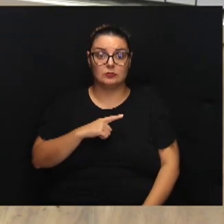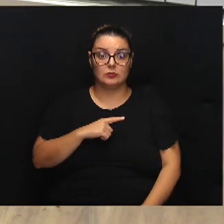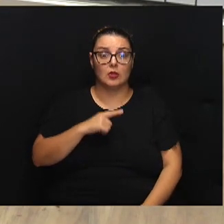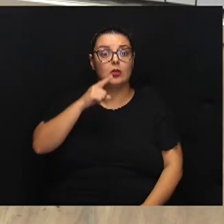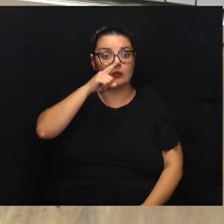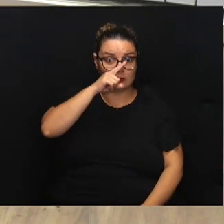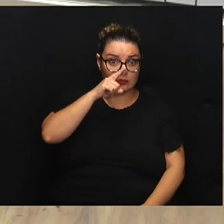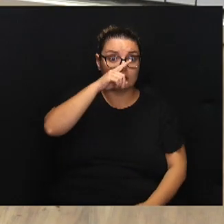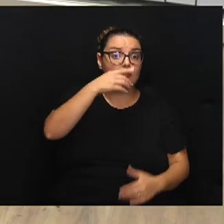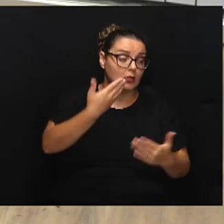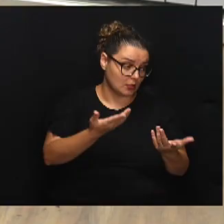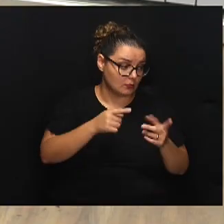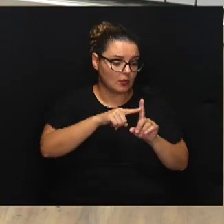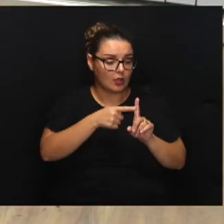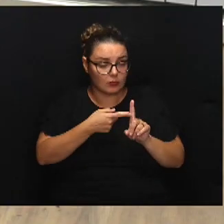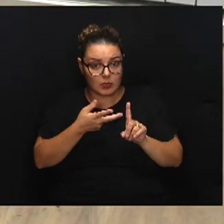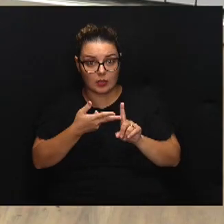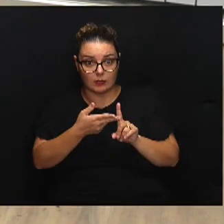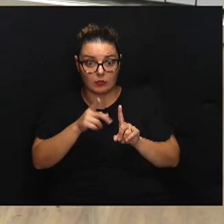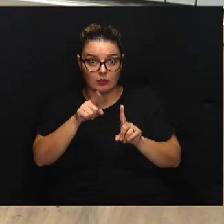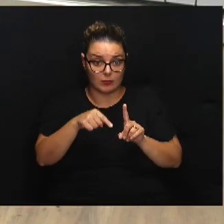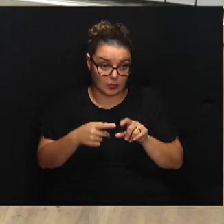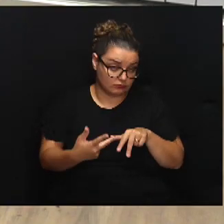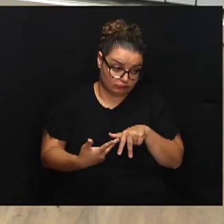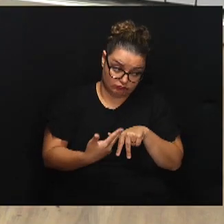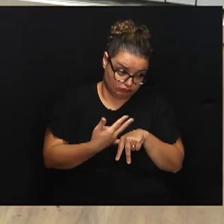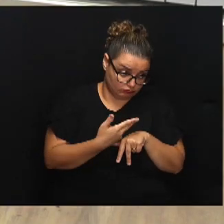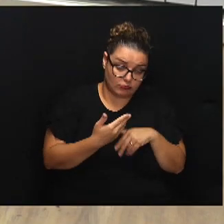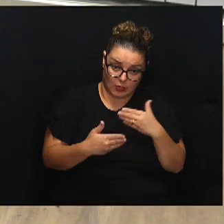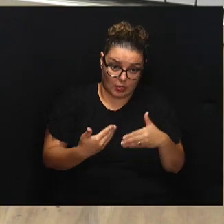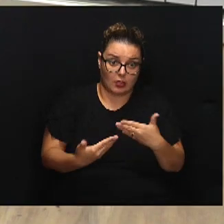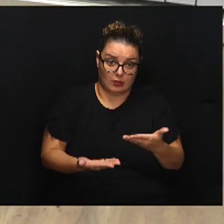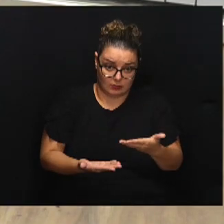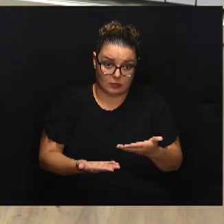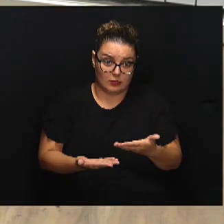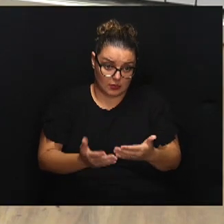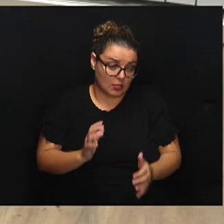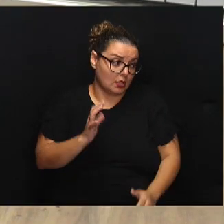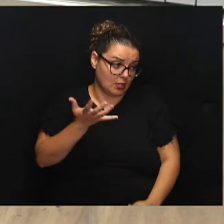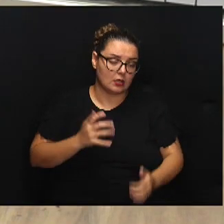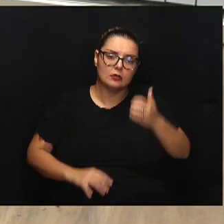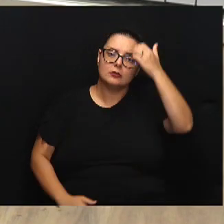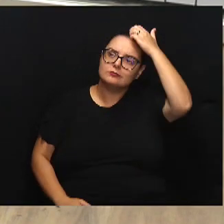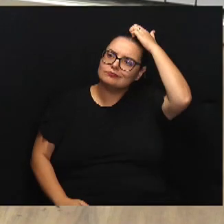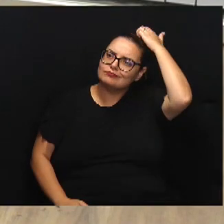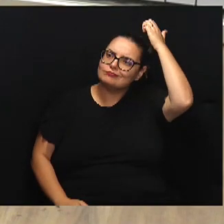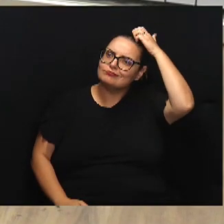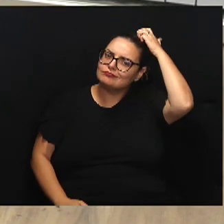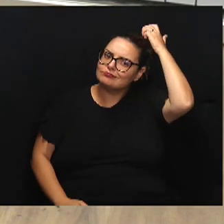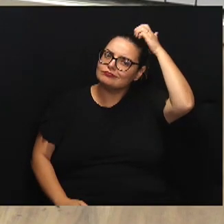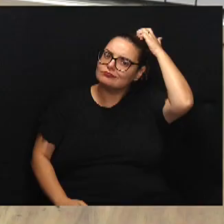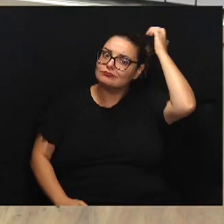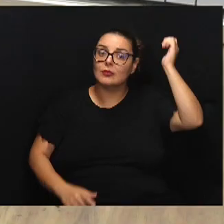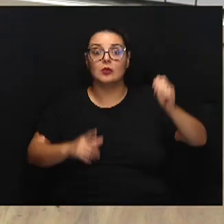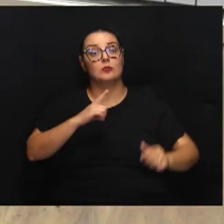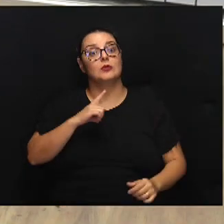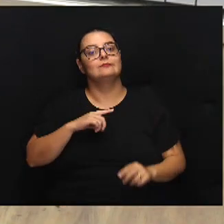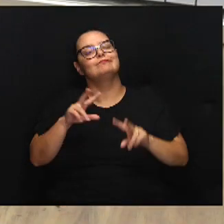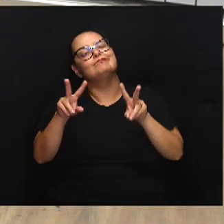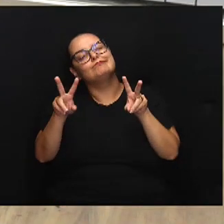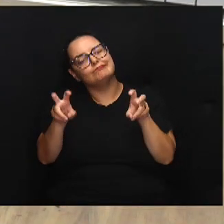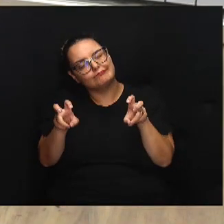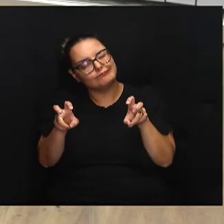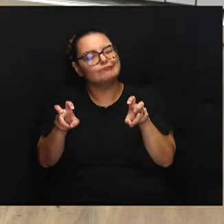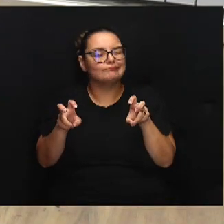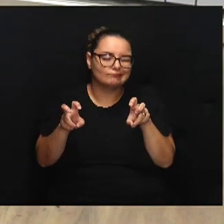riscos, então, de uma cesárea, porque é uma cirurgia, é um processo que acaba acontecendo, mas por já ter normalizado, como a